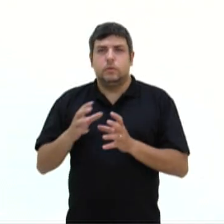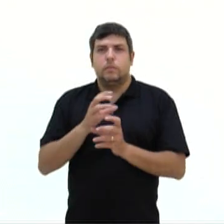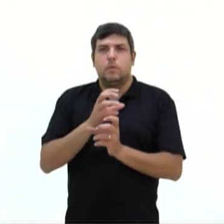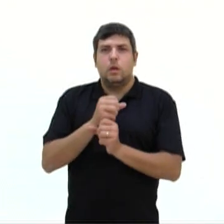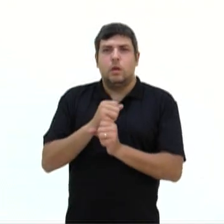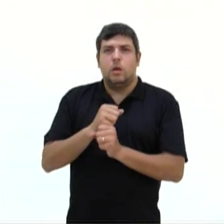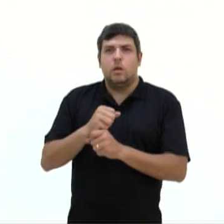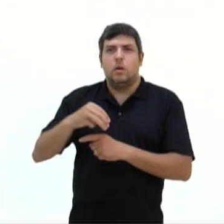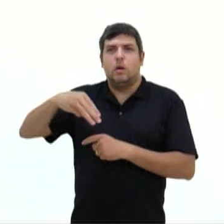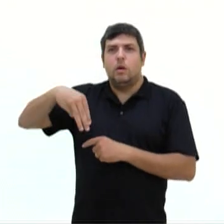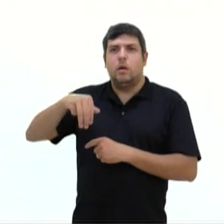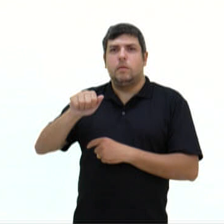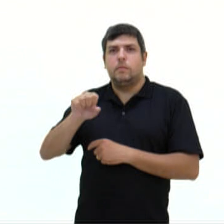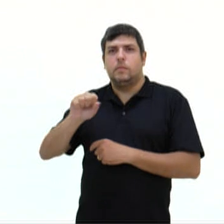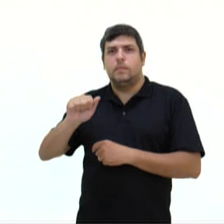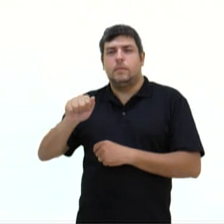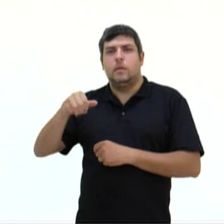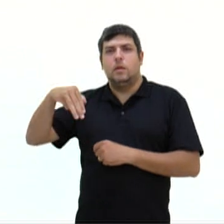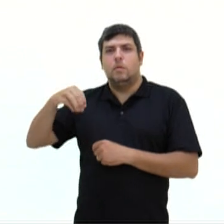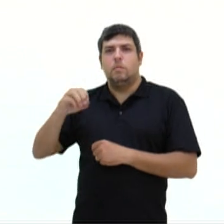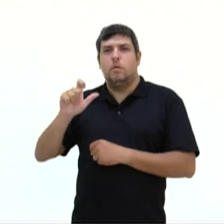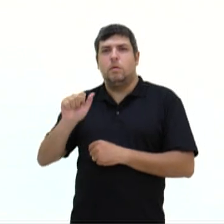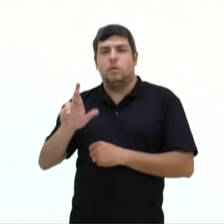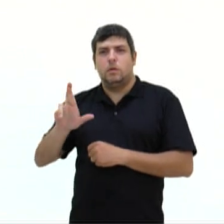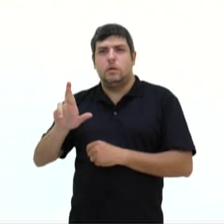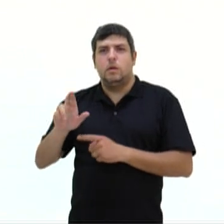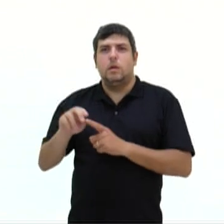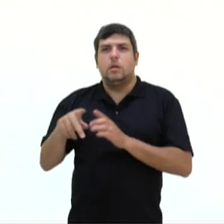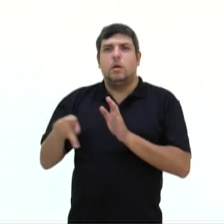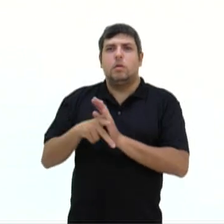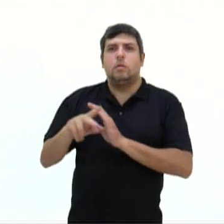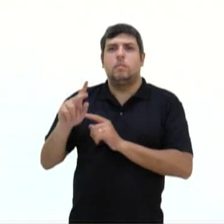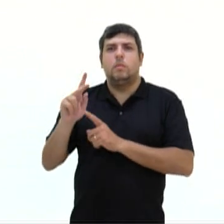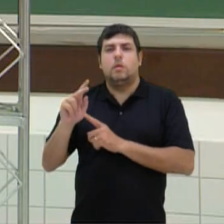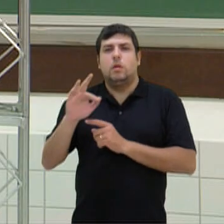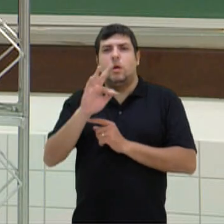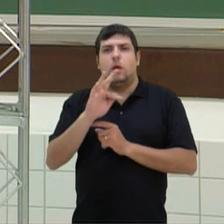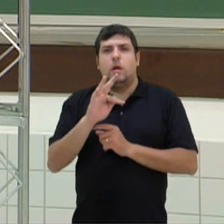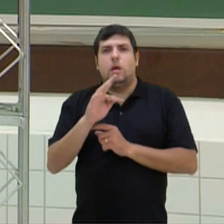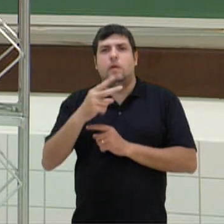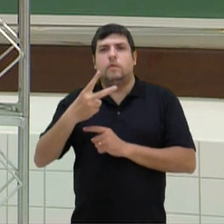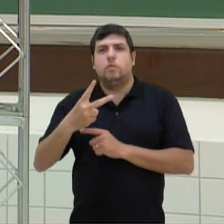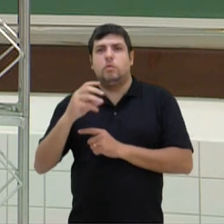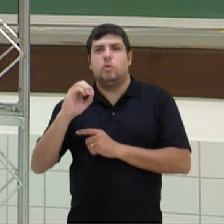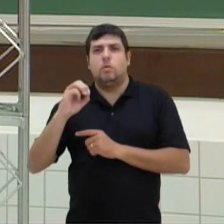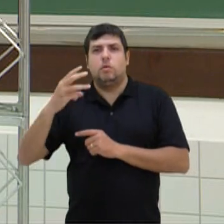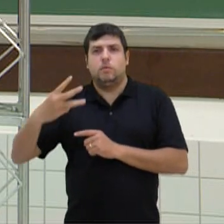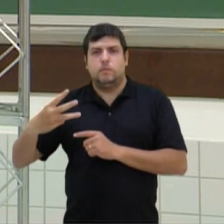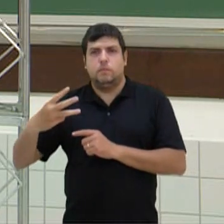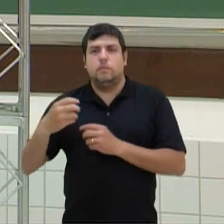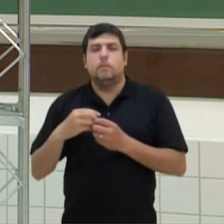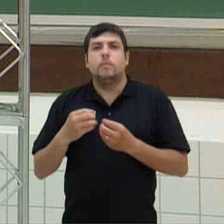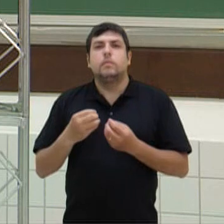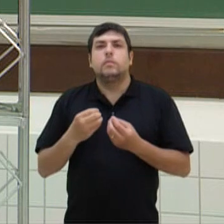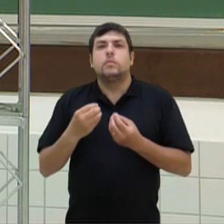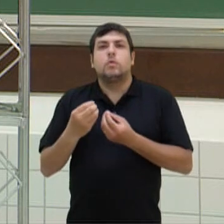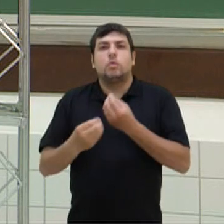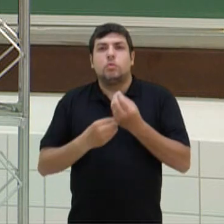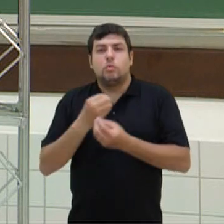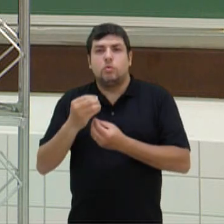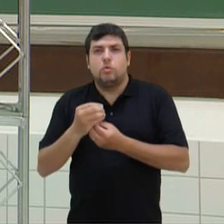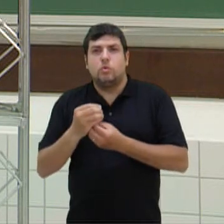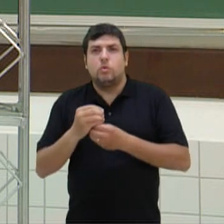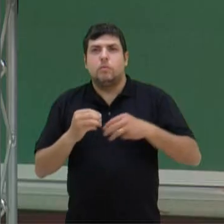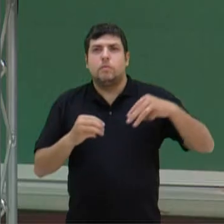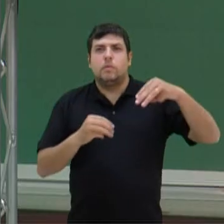molar da hematita, tá? Que é o F2O3, tá? Para isso, a gente vai fazer o quê? Multiplicar a massa atômica